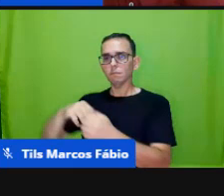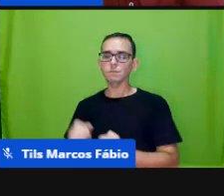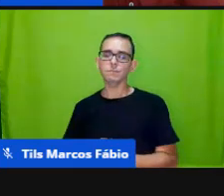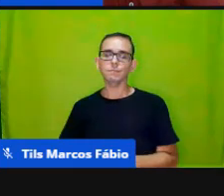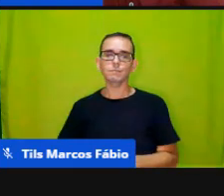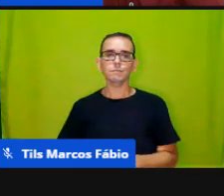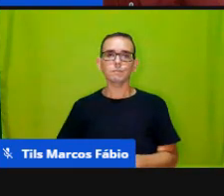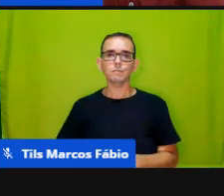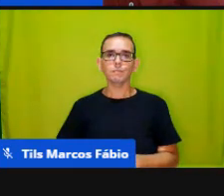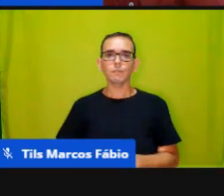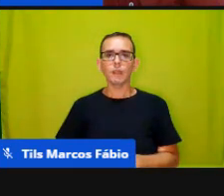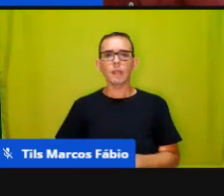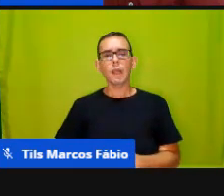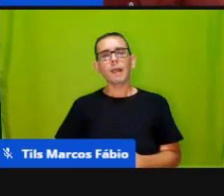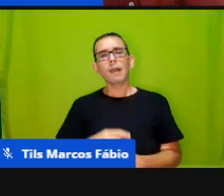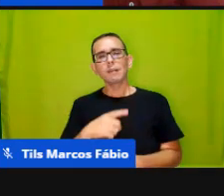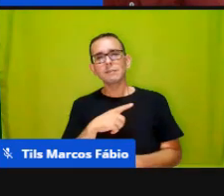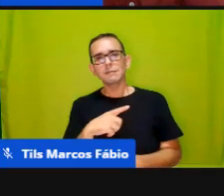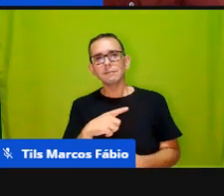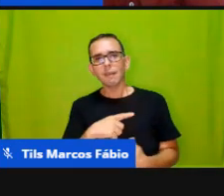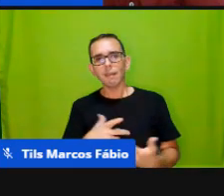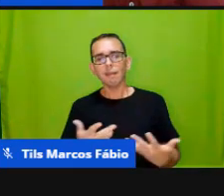E aí a gente tem